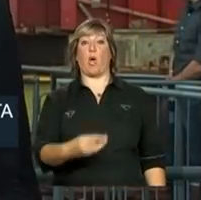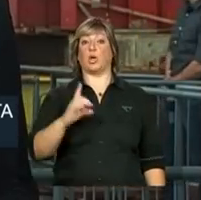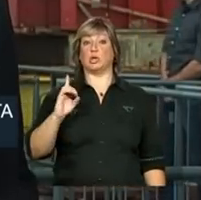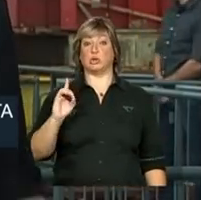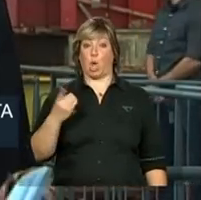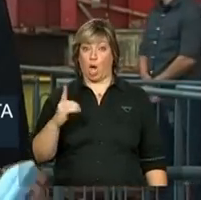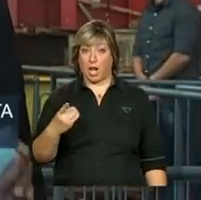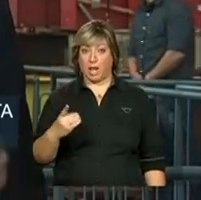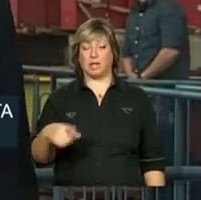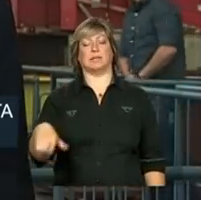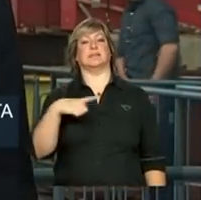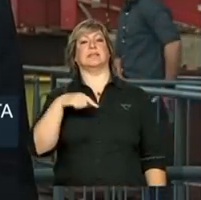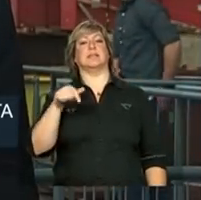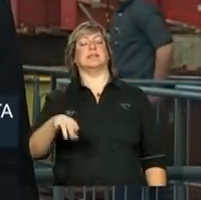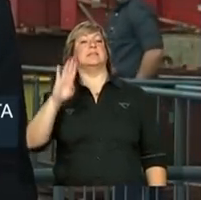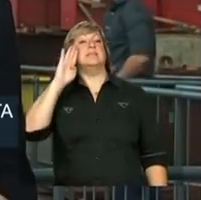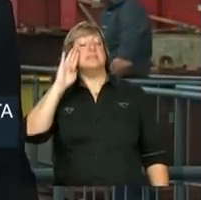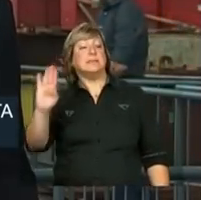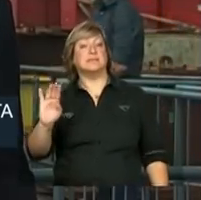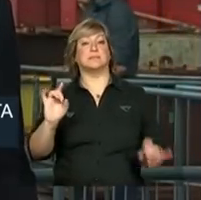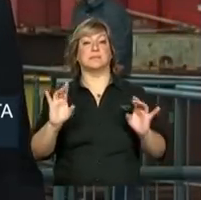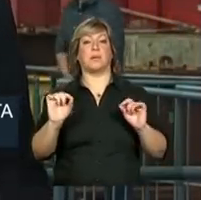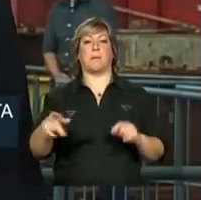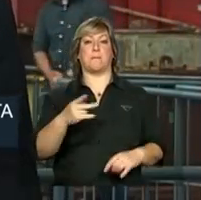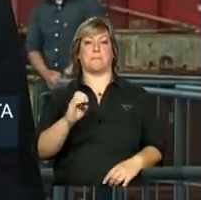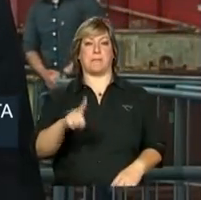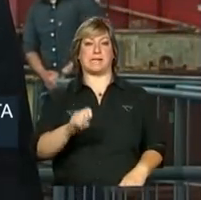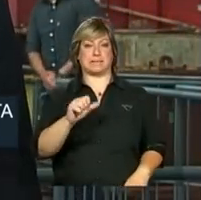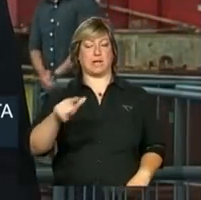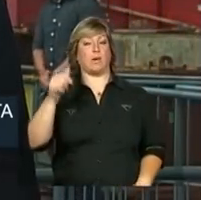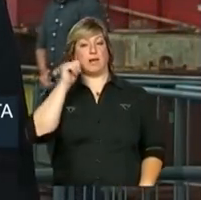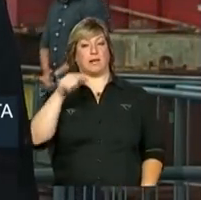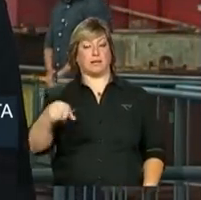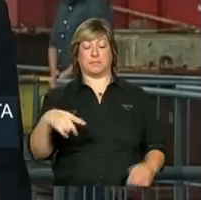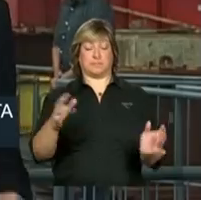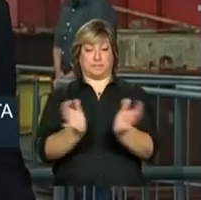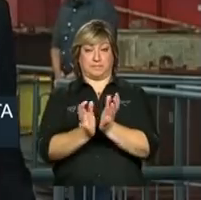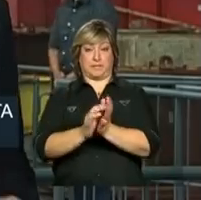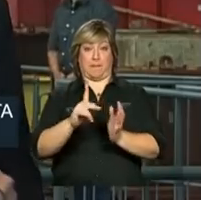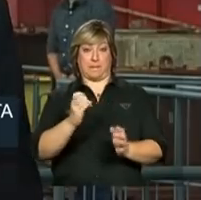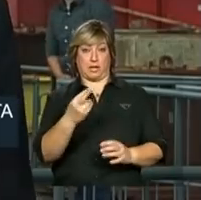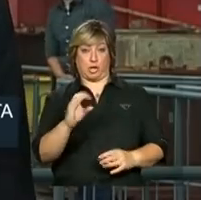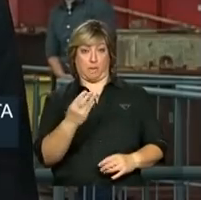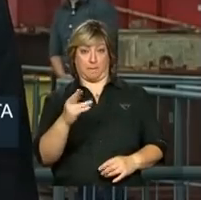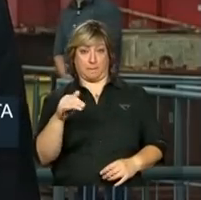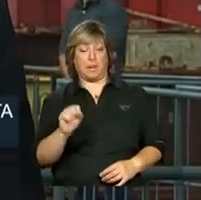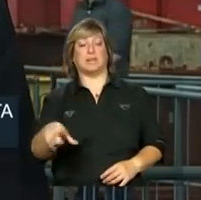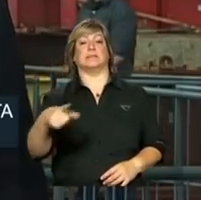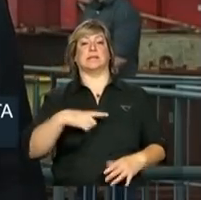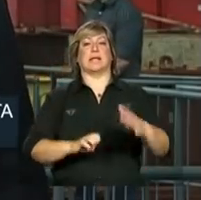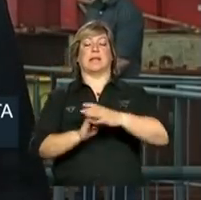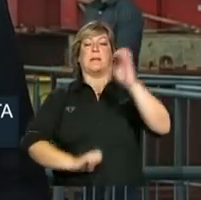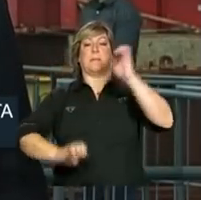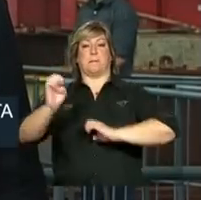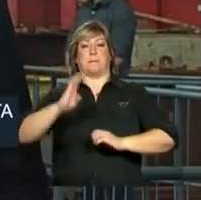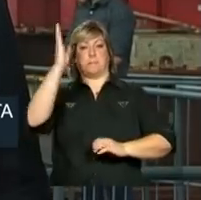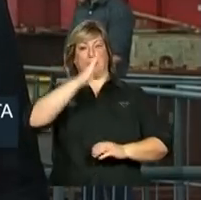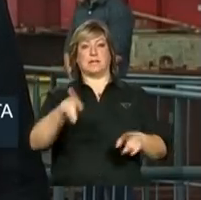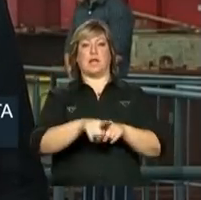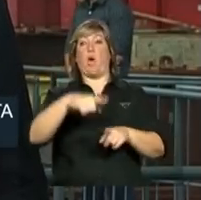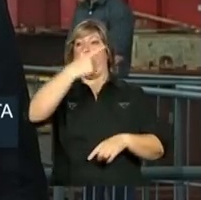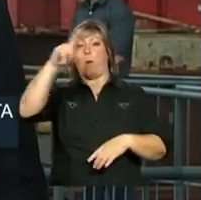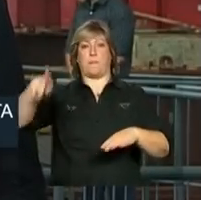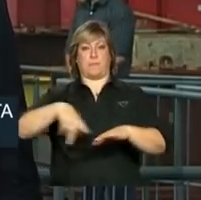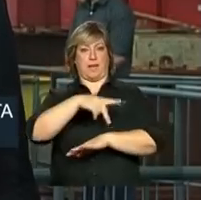US$ 235 bilhões. E especificamente no pré-sal, a Petrobras, empresas brasileiras e do exterior devem investir